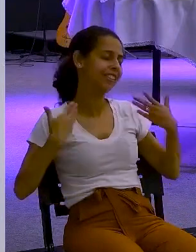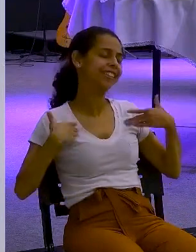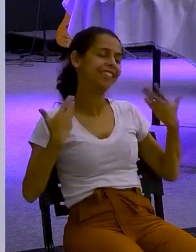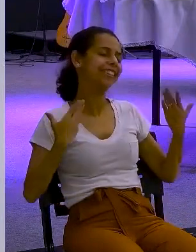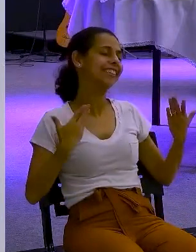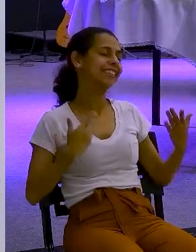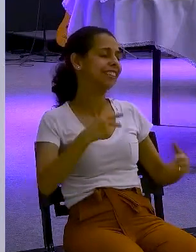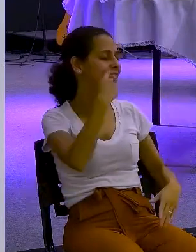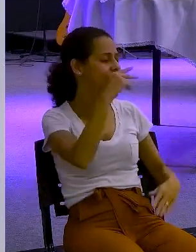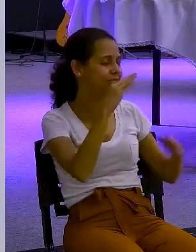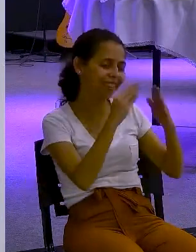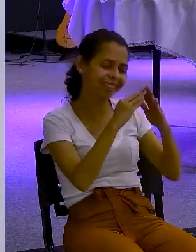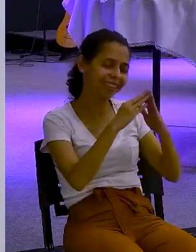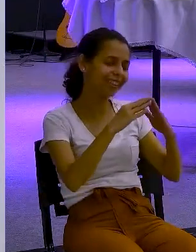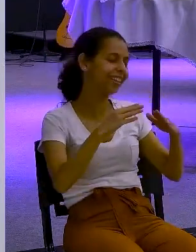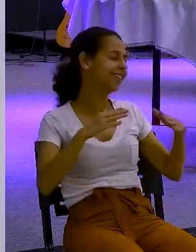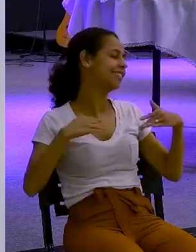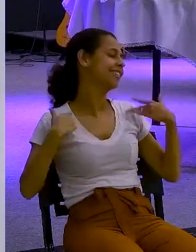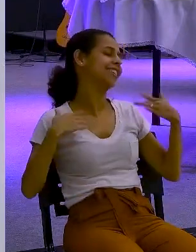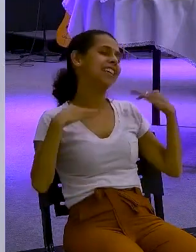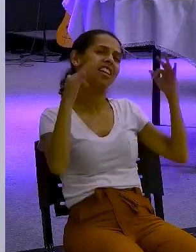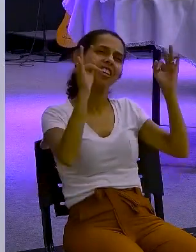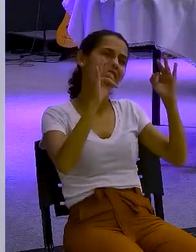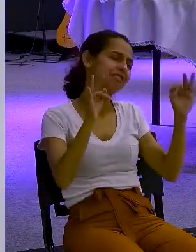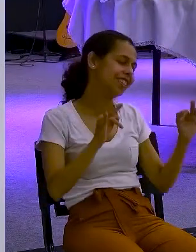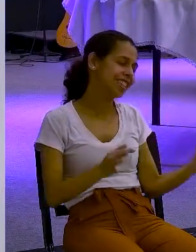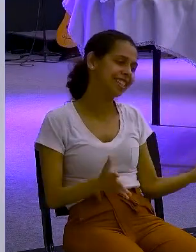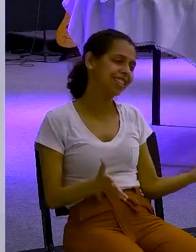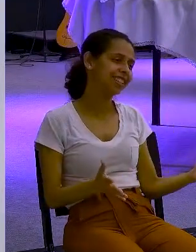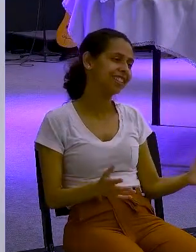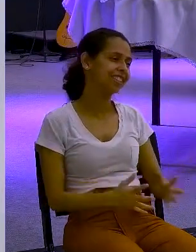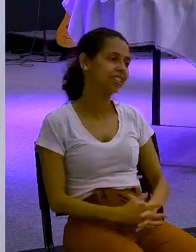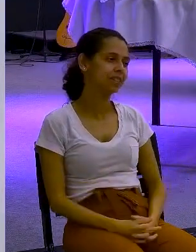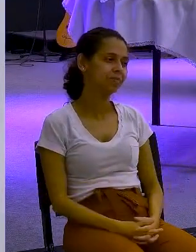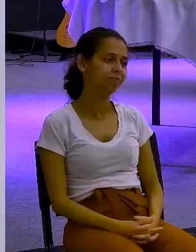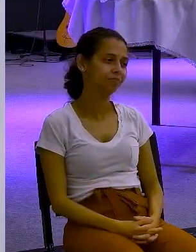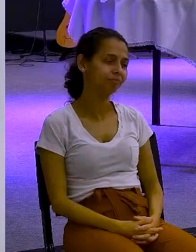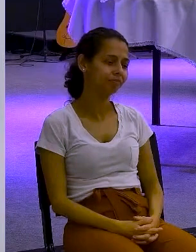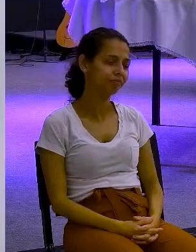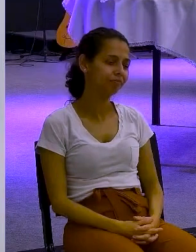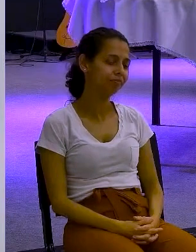casa feliz, é um lar feliz.